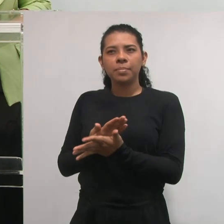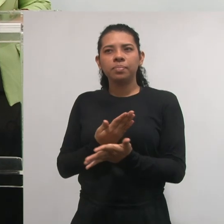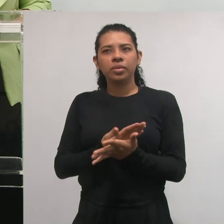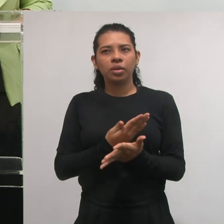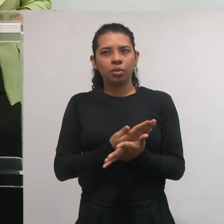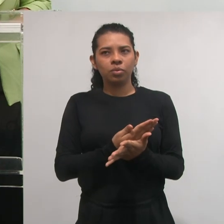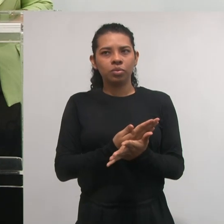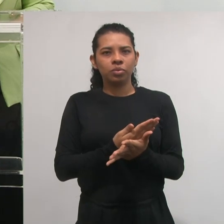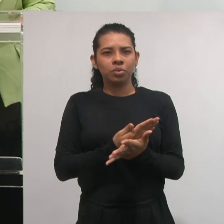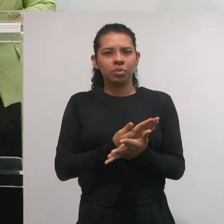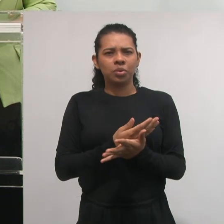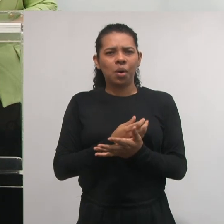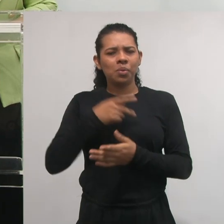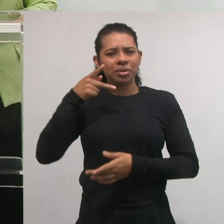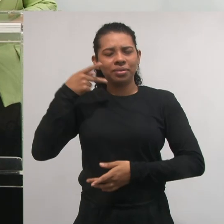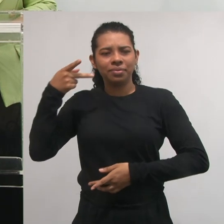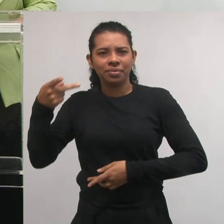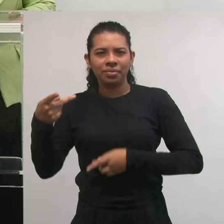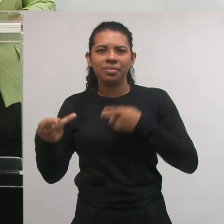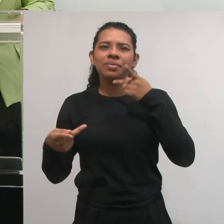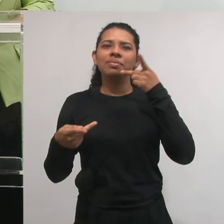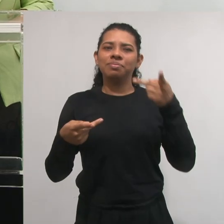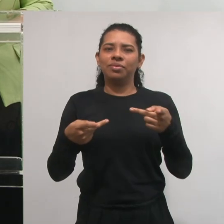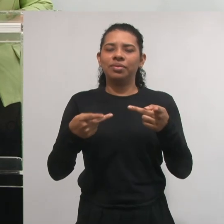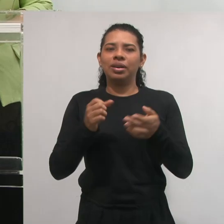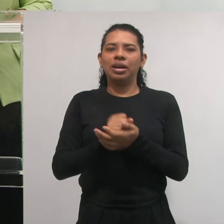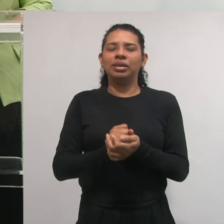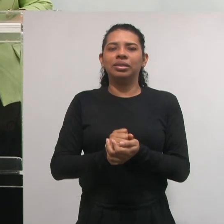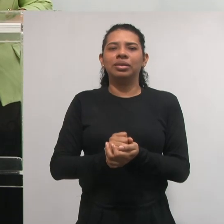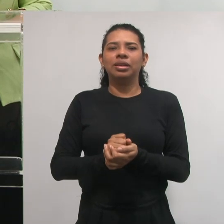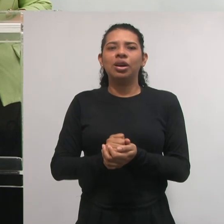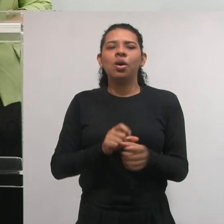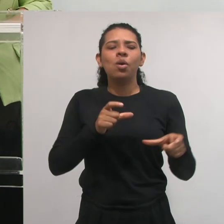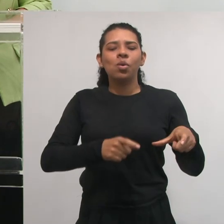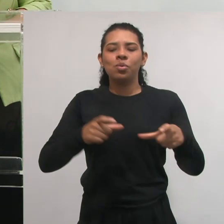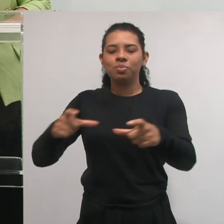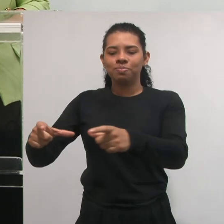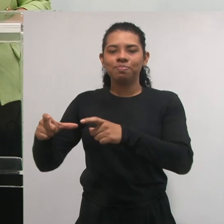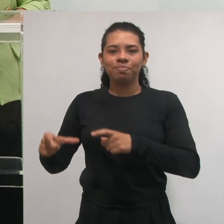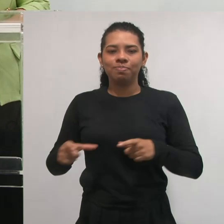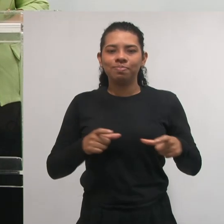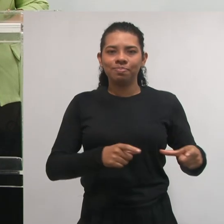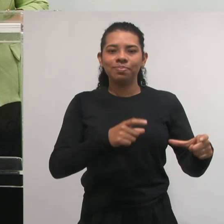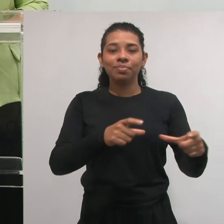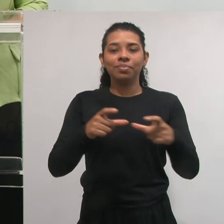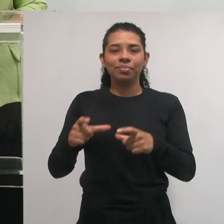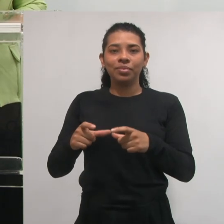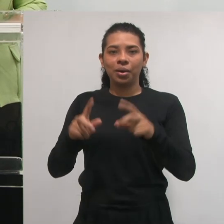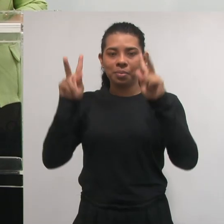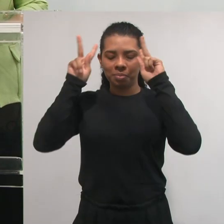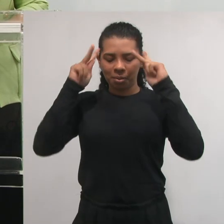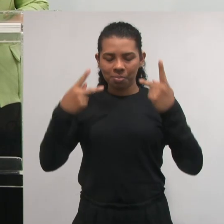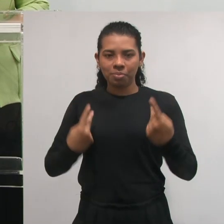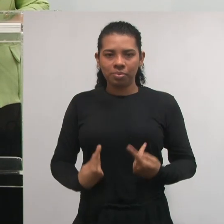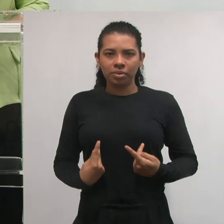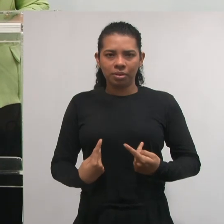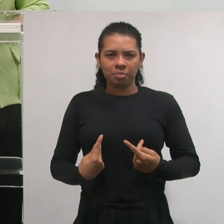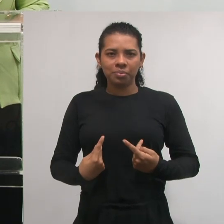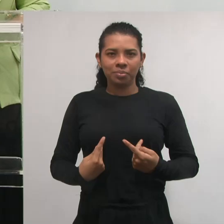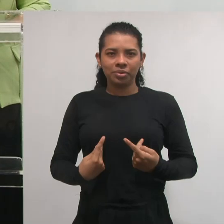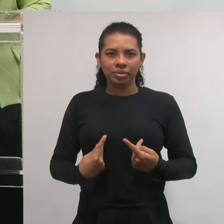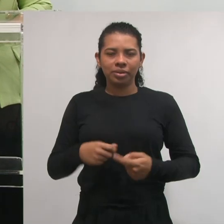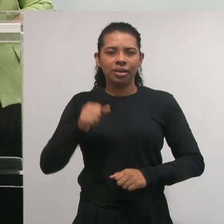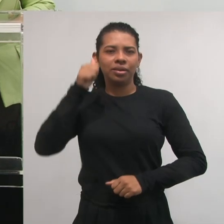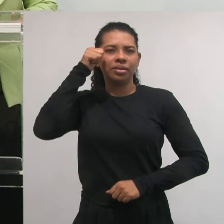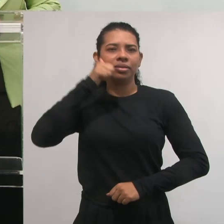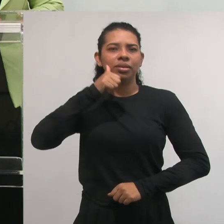mulher produz, o lugar de fala mesmo, né? Aquela que fala de onde dela